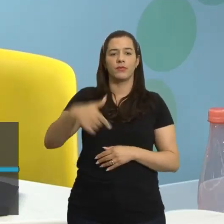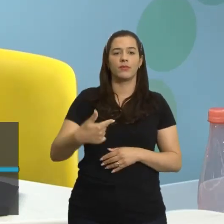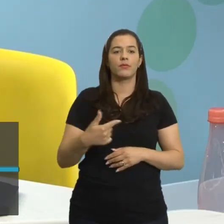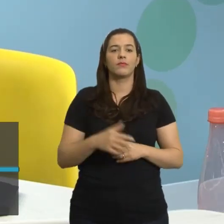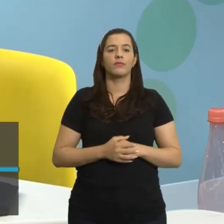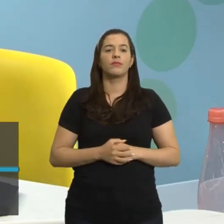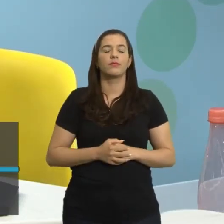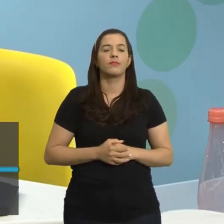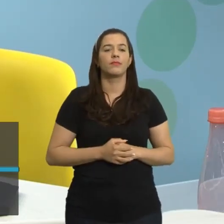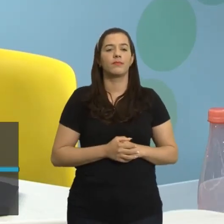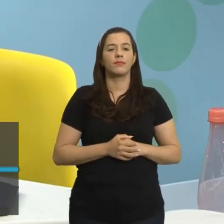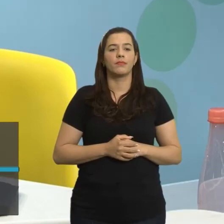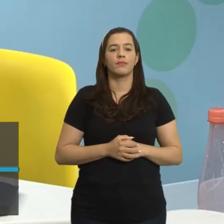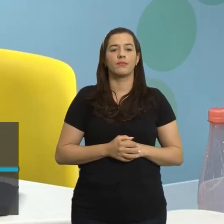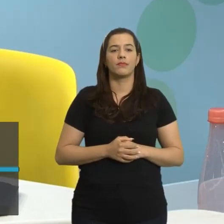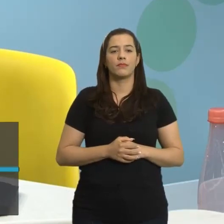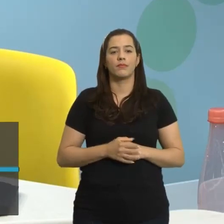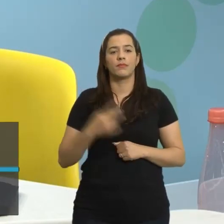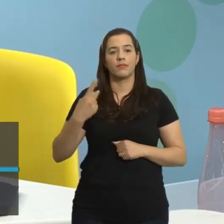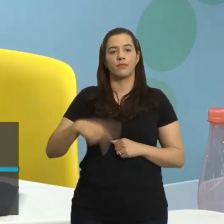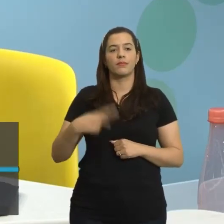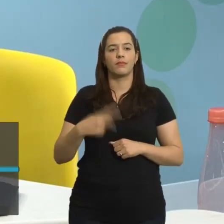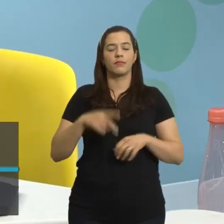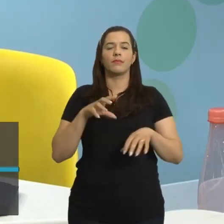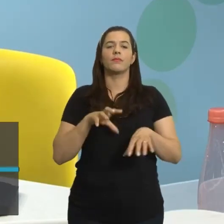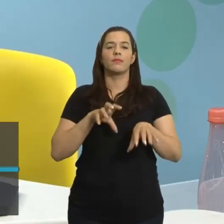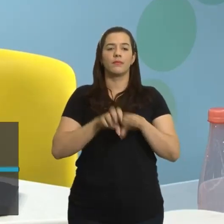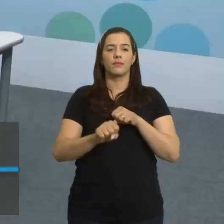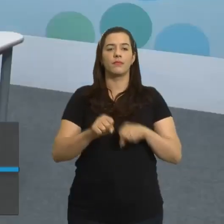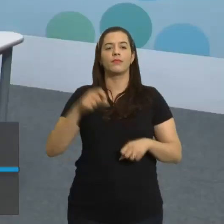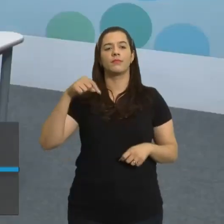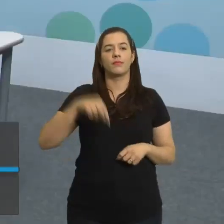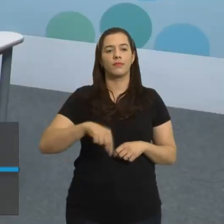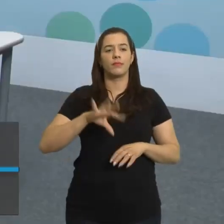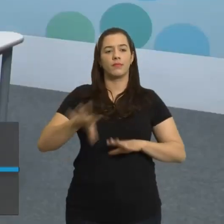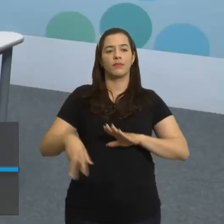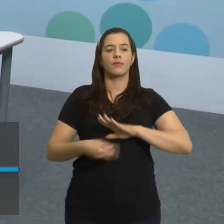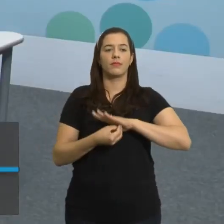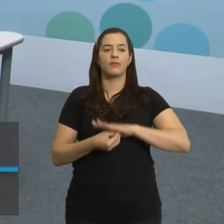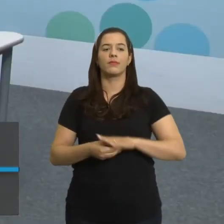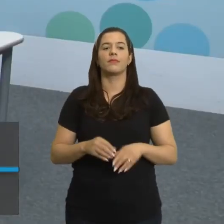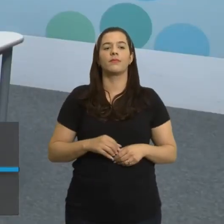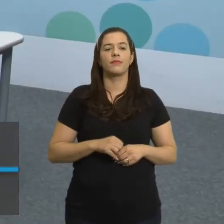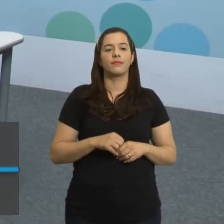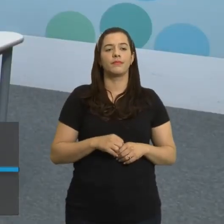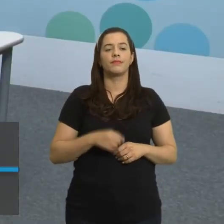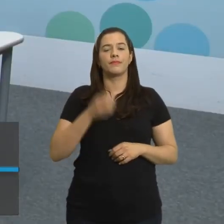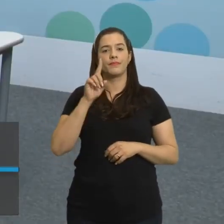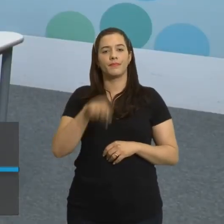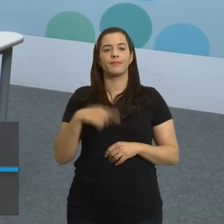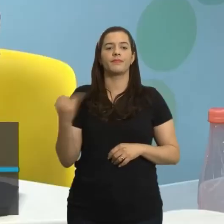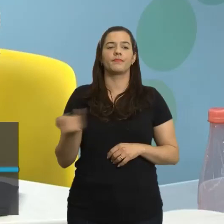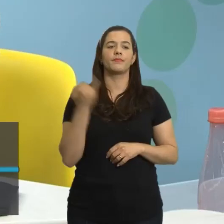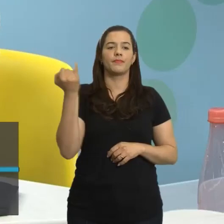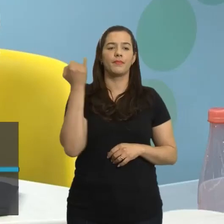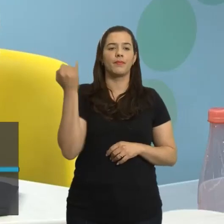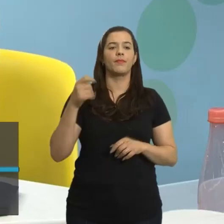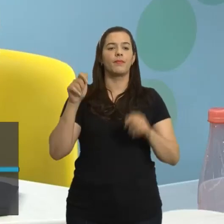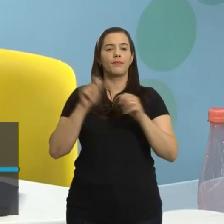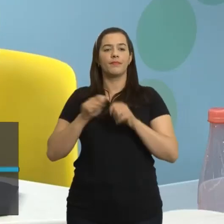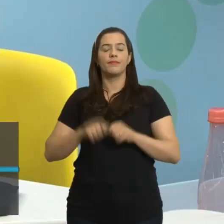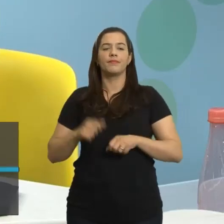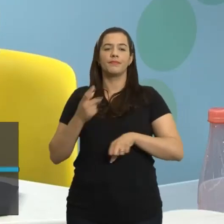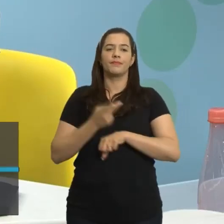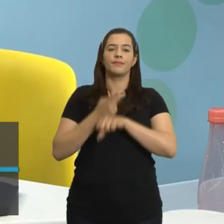não é mesmo? Após essa formação, ele vai para o repositório. Bom, é importante vocês fazerem essa